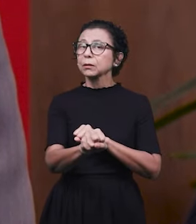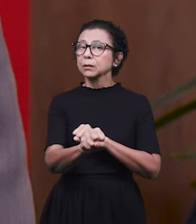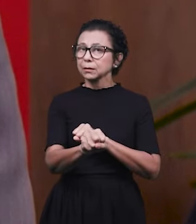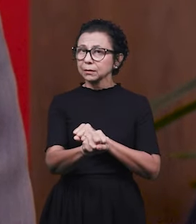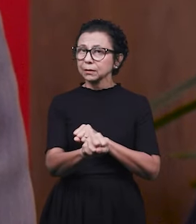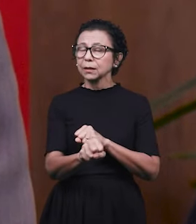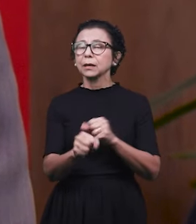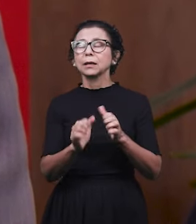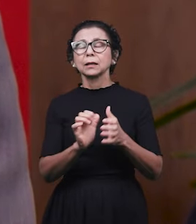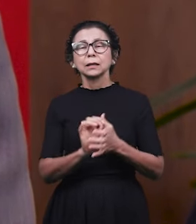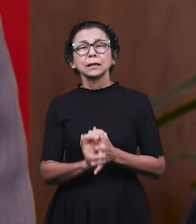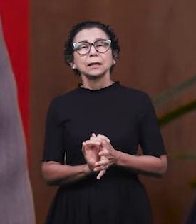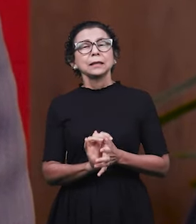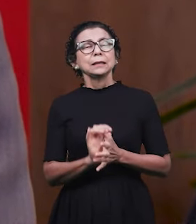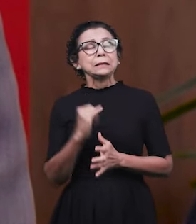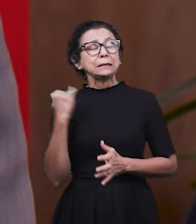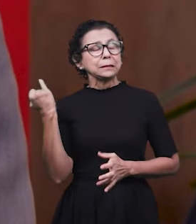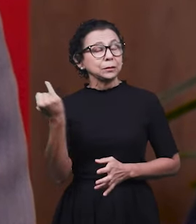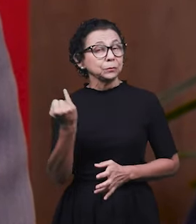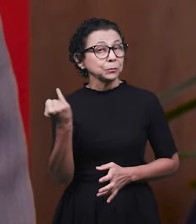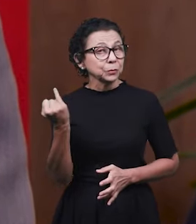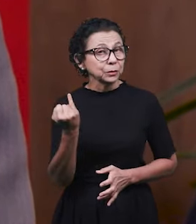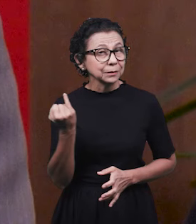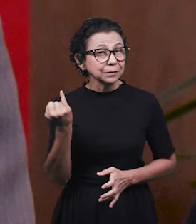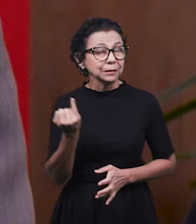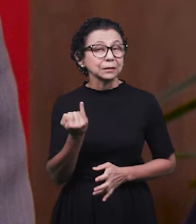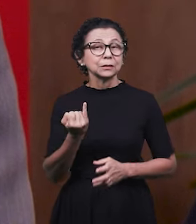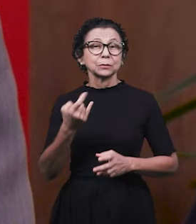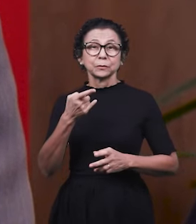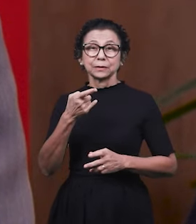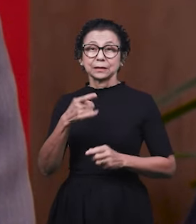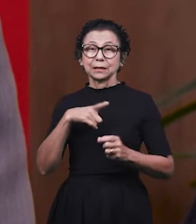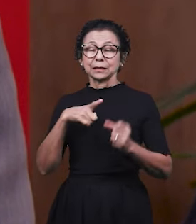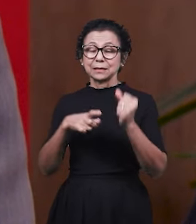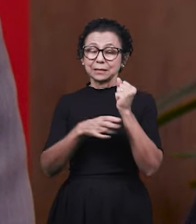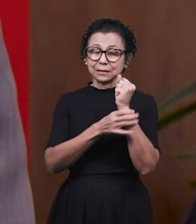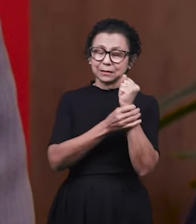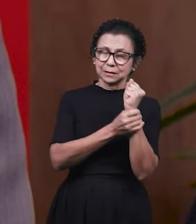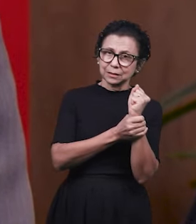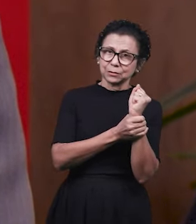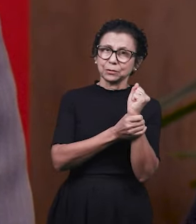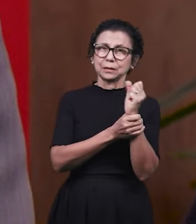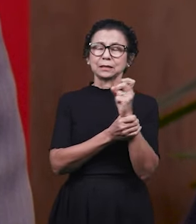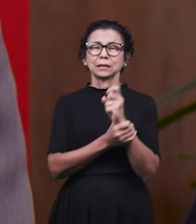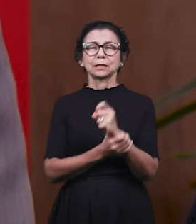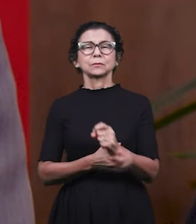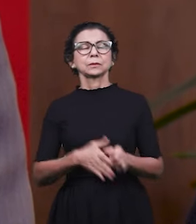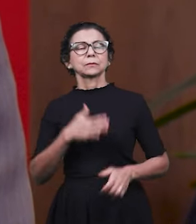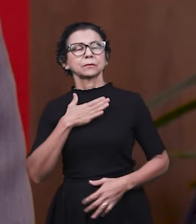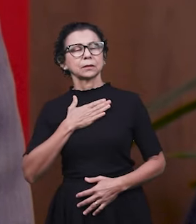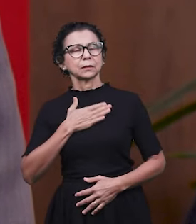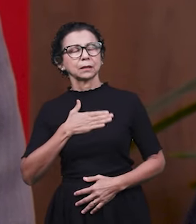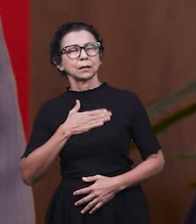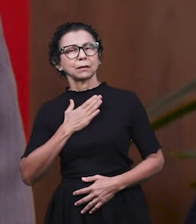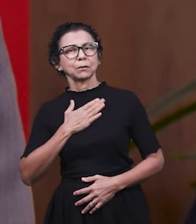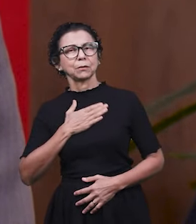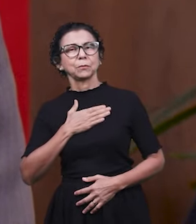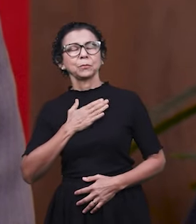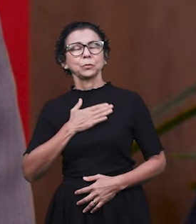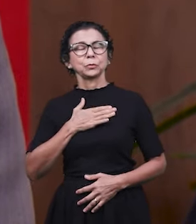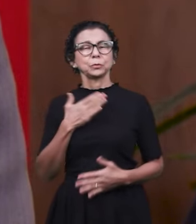é extremamente importante para lhe dar segurança, para lhe dar tranquilidade e para